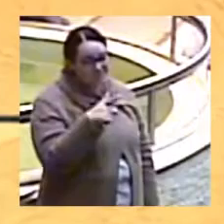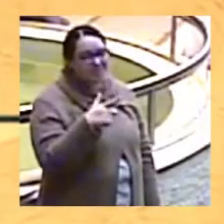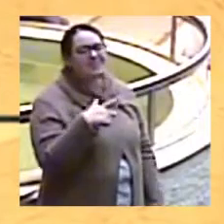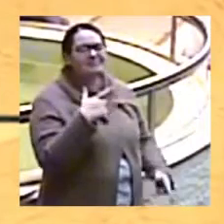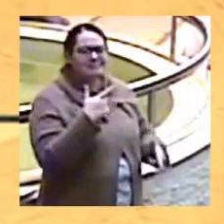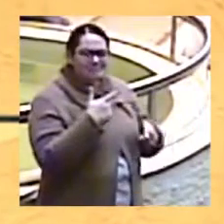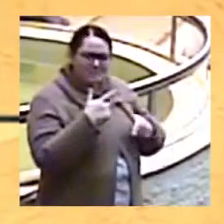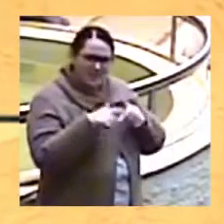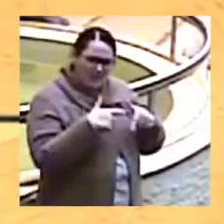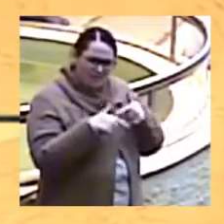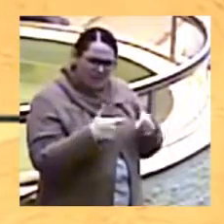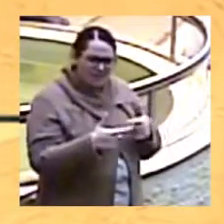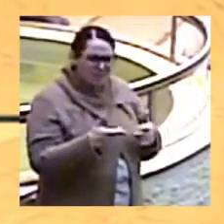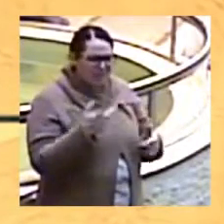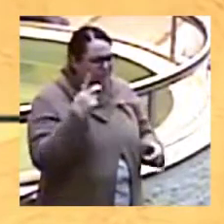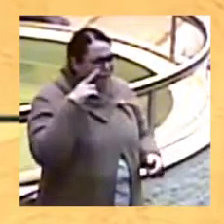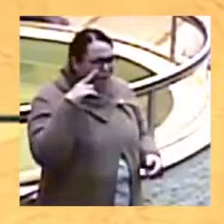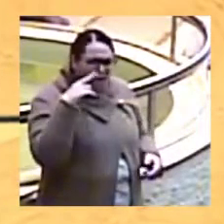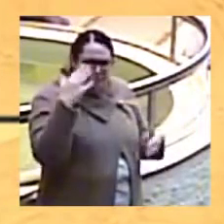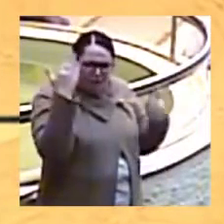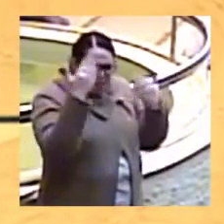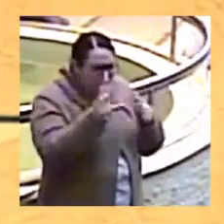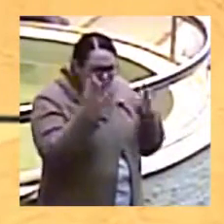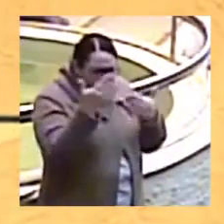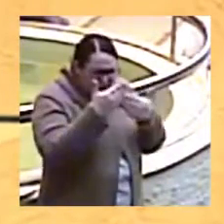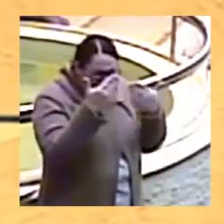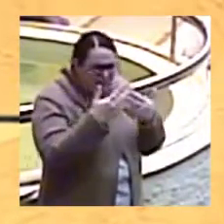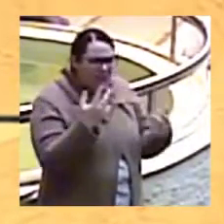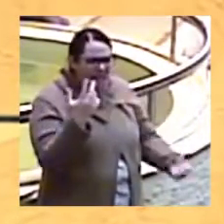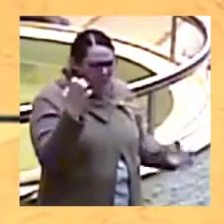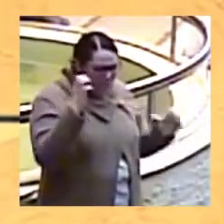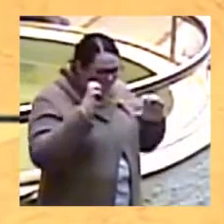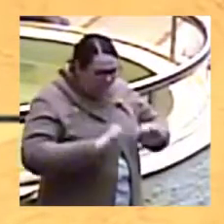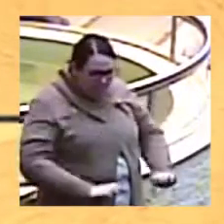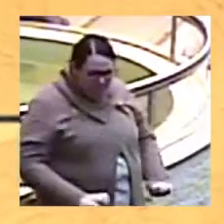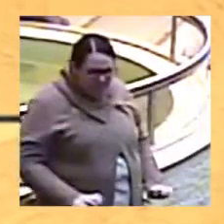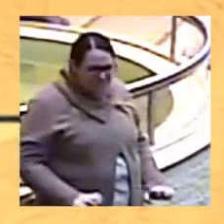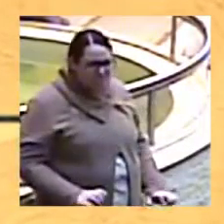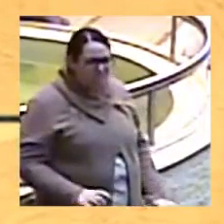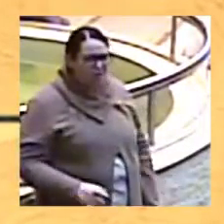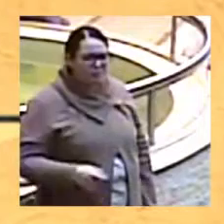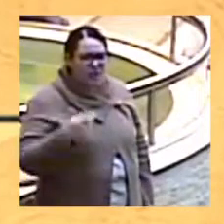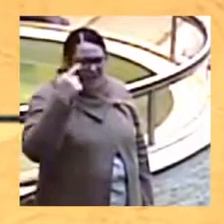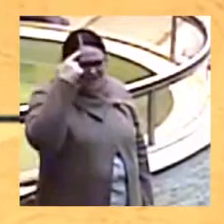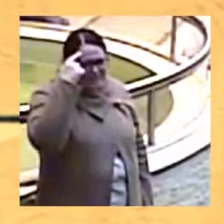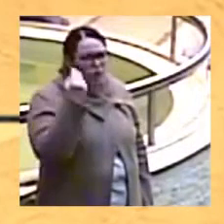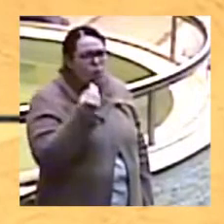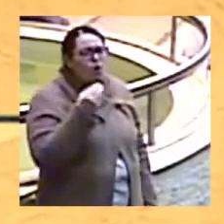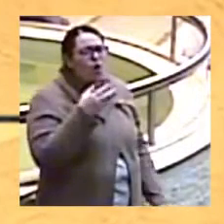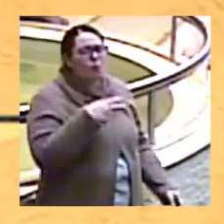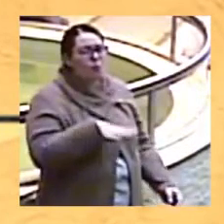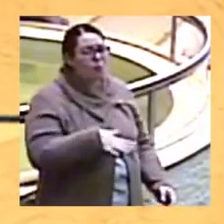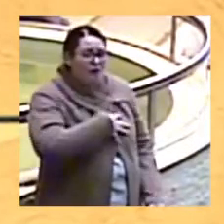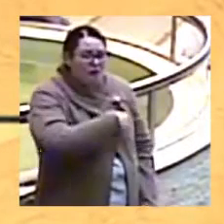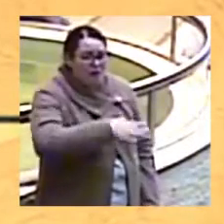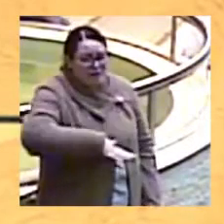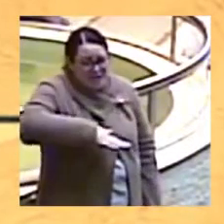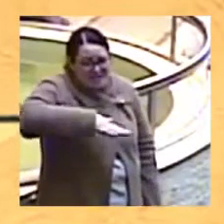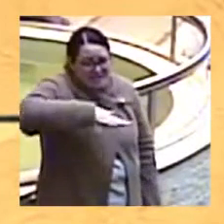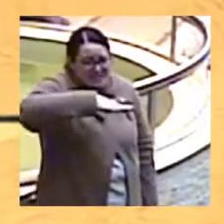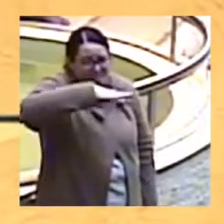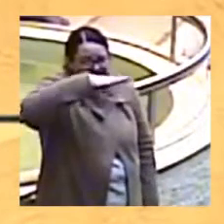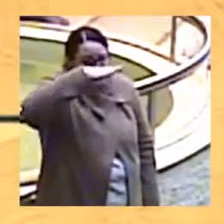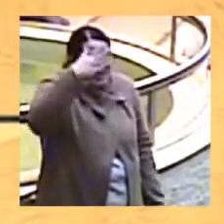quando você, não vê a ética, e você se preocupa, com a educação, do seu filho, ou dos seus filhos, nesta terra, onde,